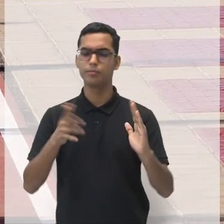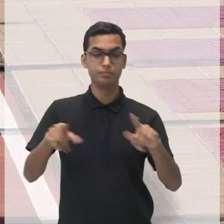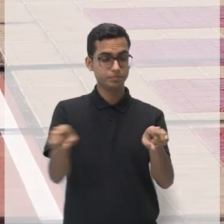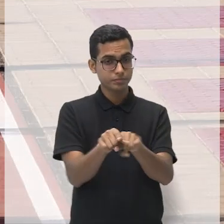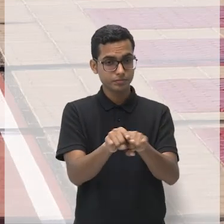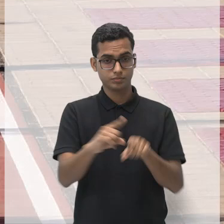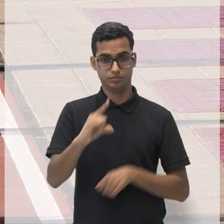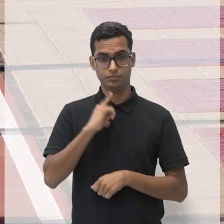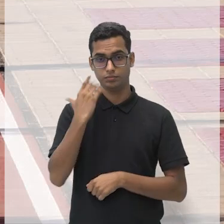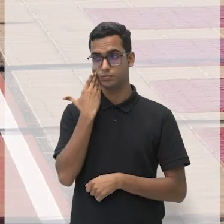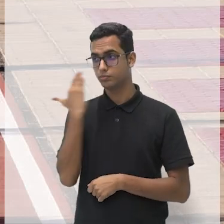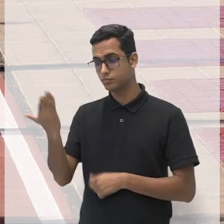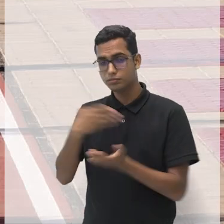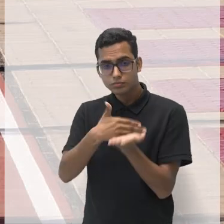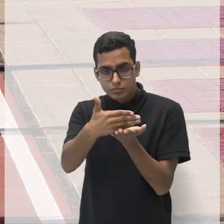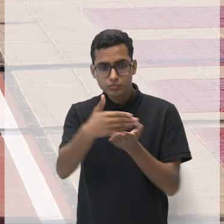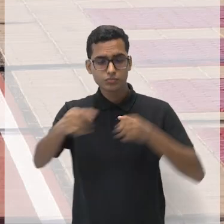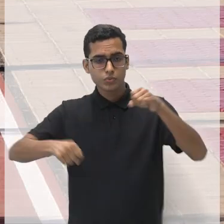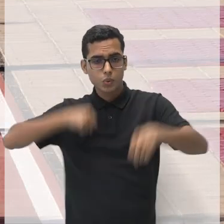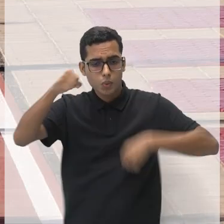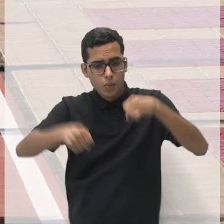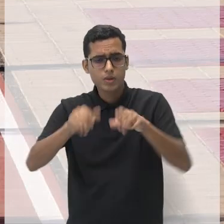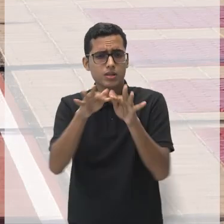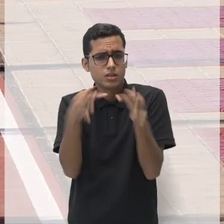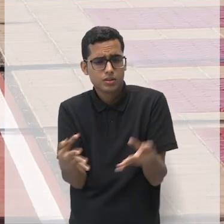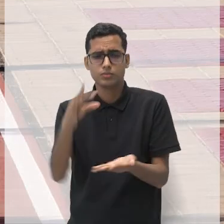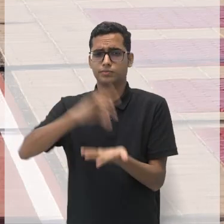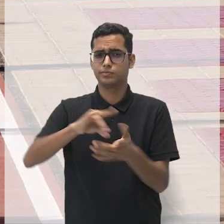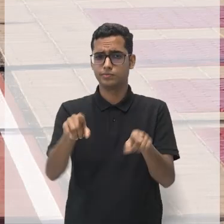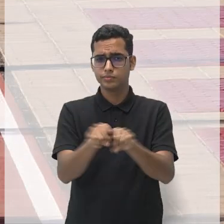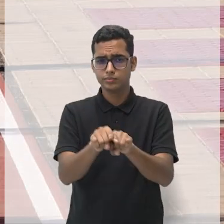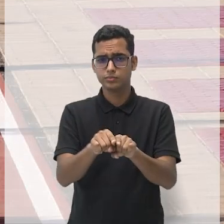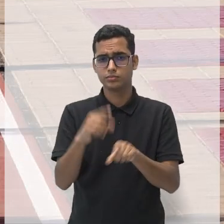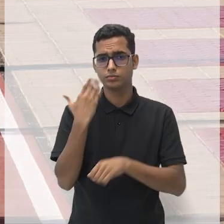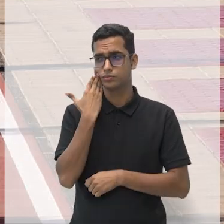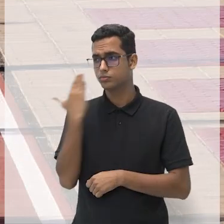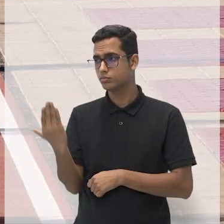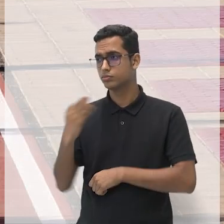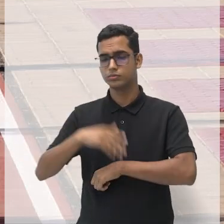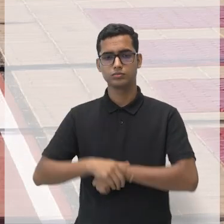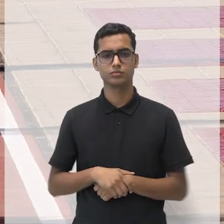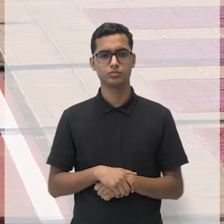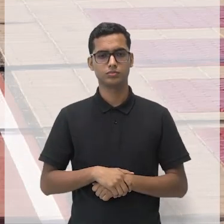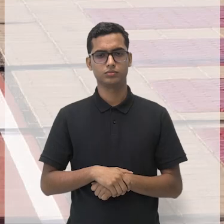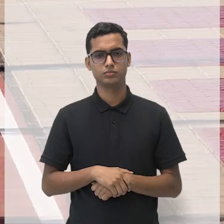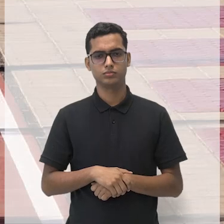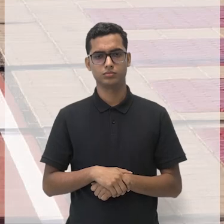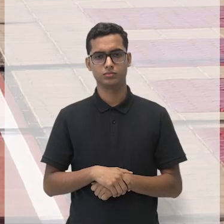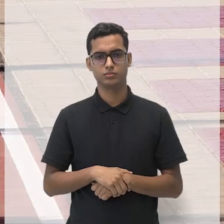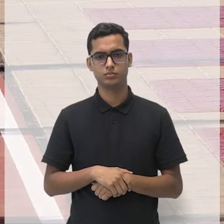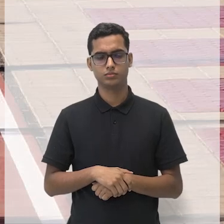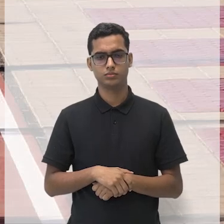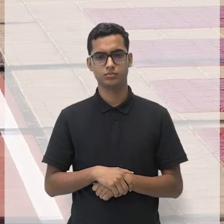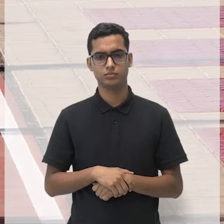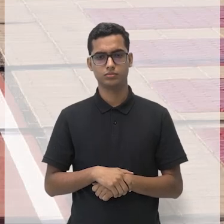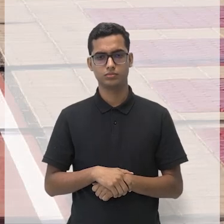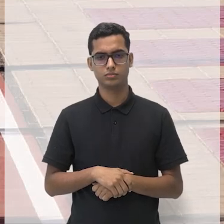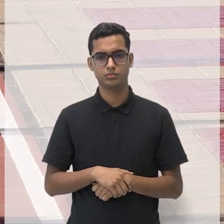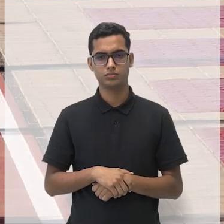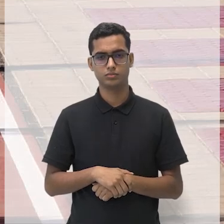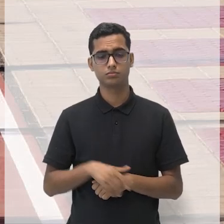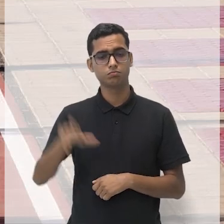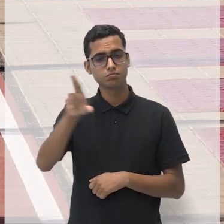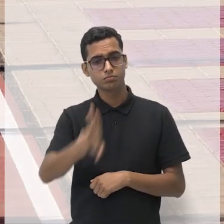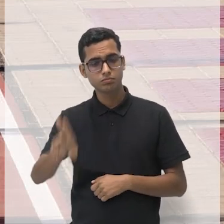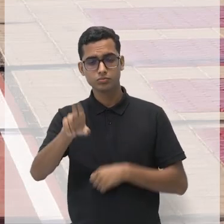a gente começou ali com uma bike mais simples, digamos assim. Tanto é que não tinha pedais, a gente tinha que fazer o quê? O